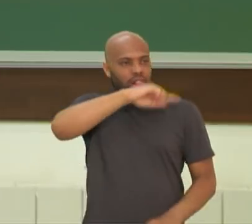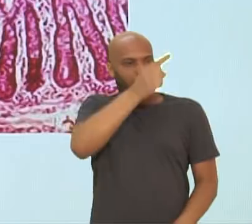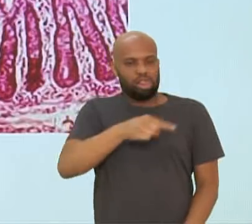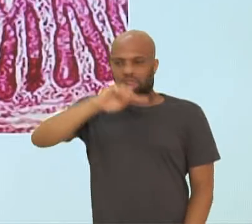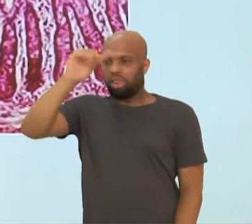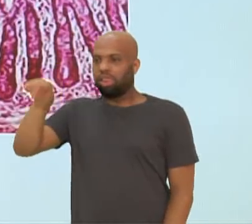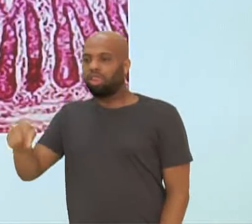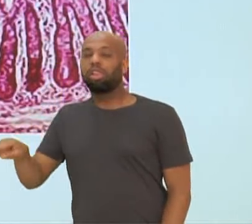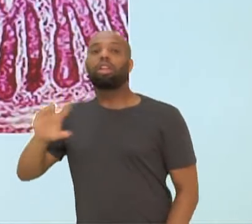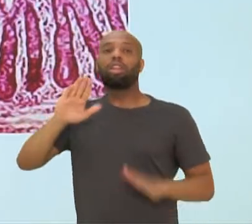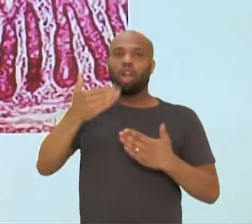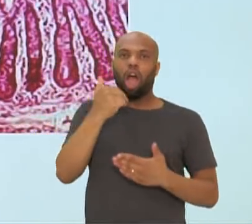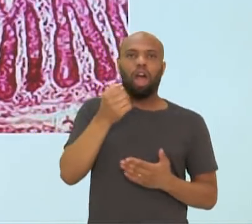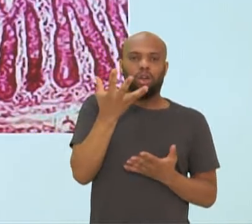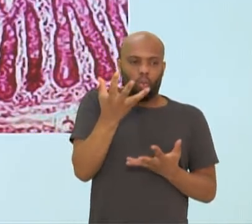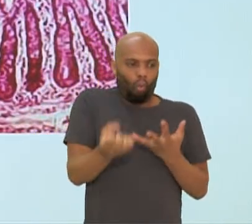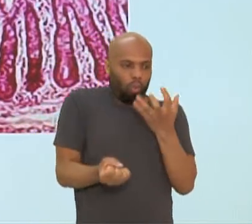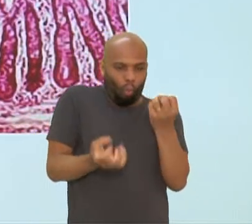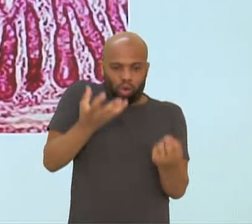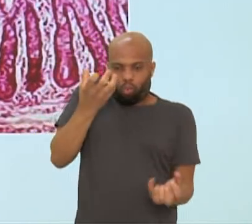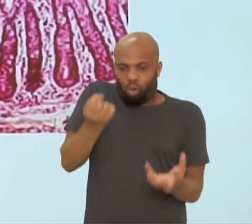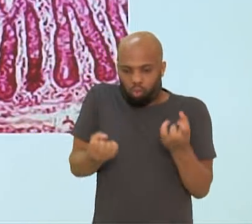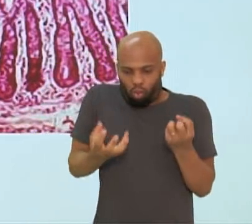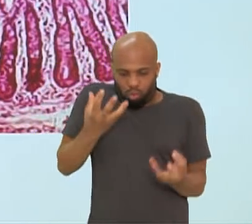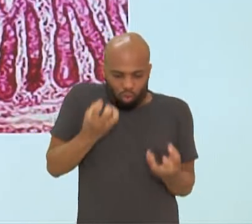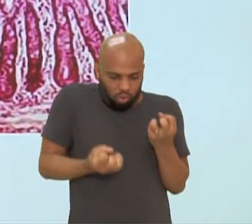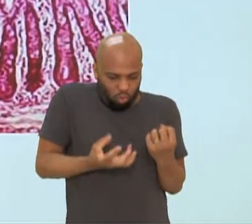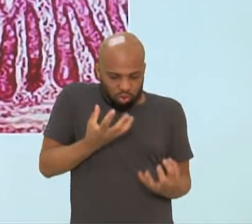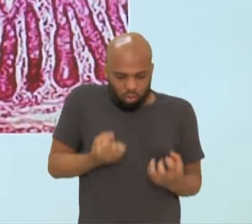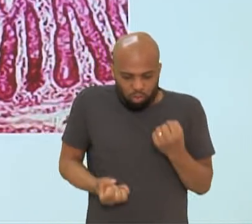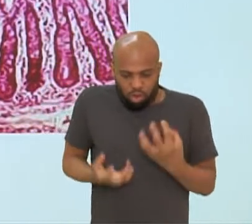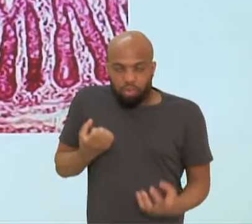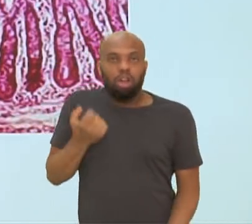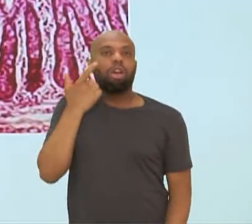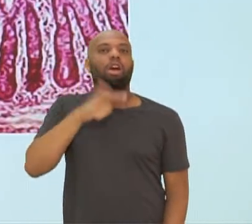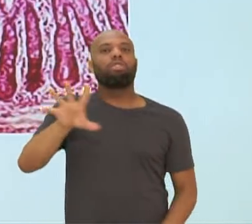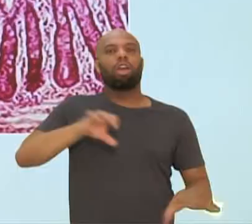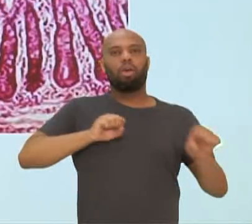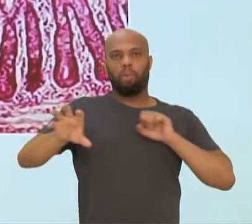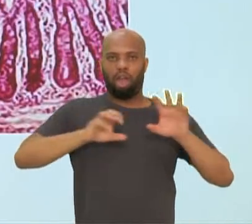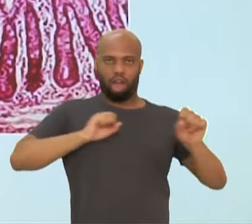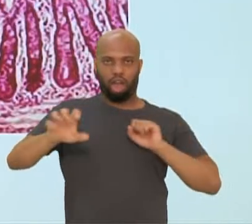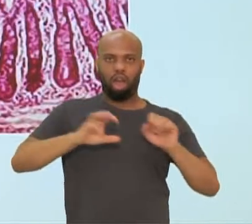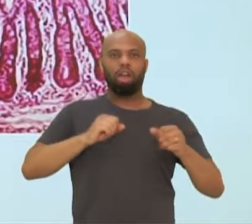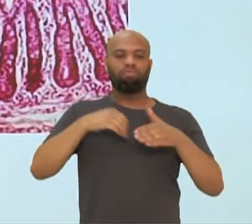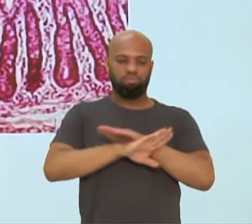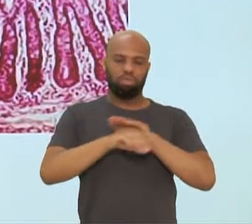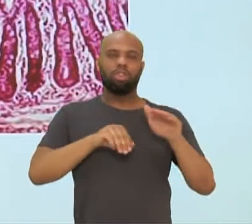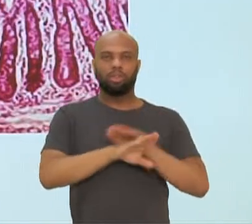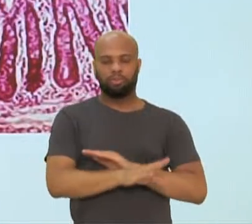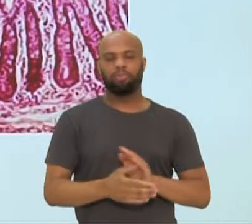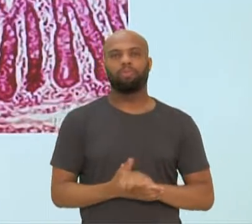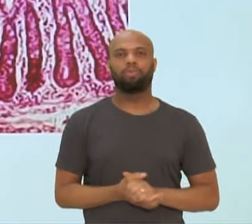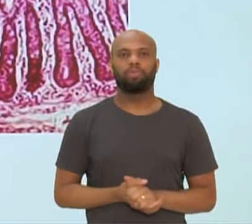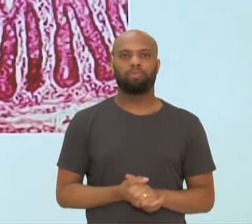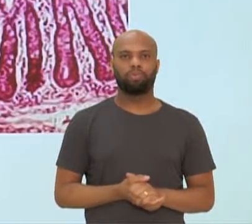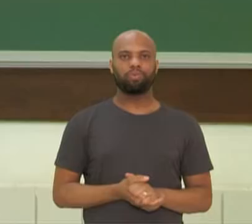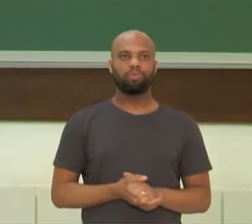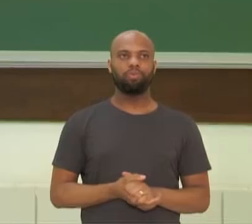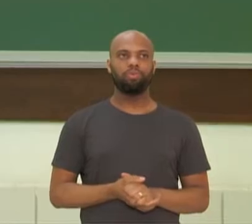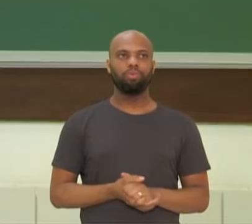curvinhas, os alimentos, né, vão passando por ali e mais nutrientes conseguem ser aproveitados,